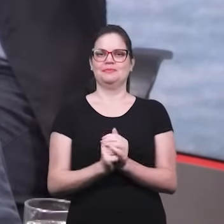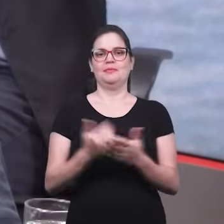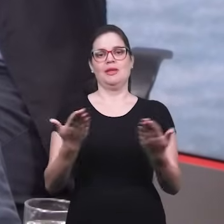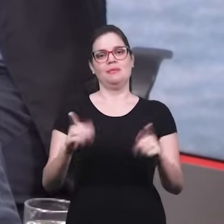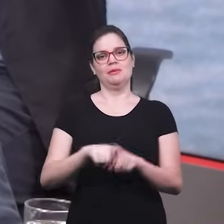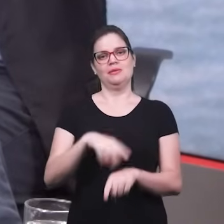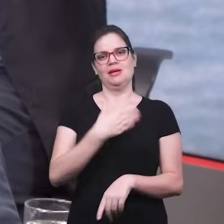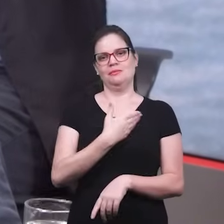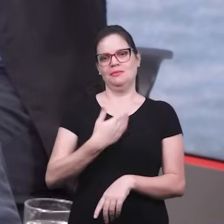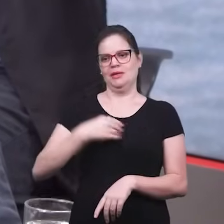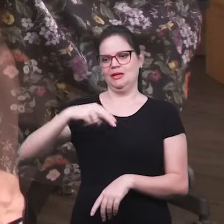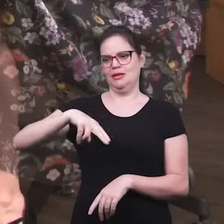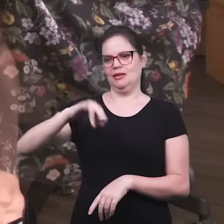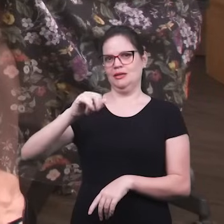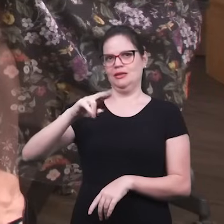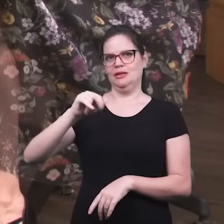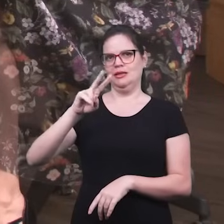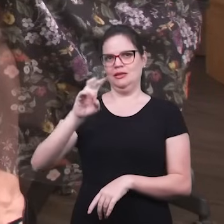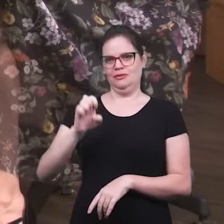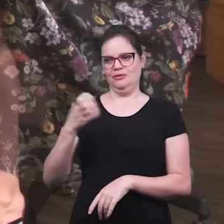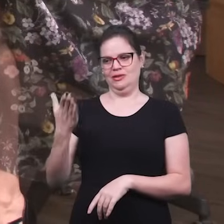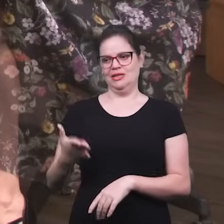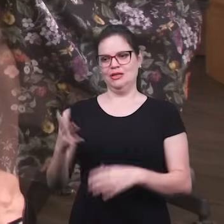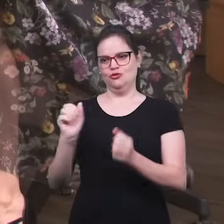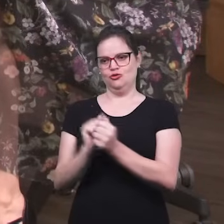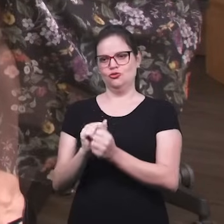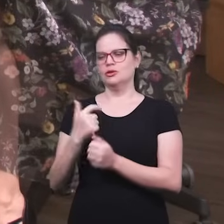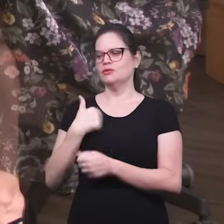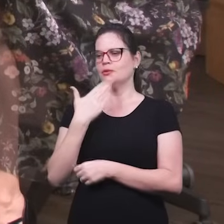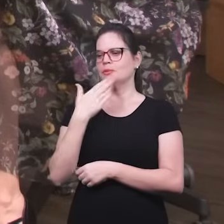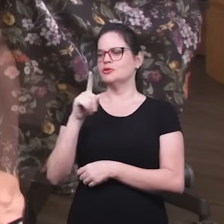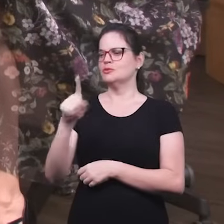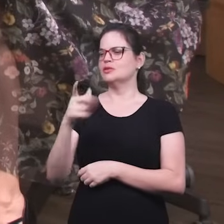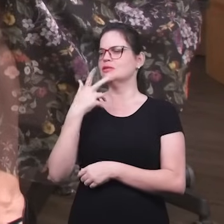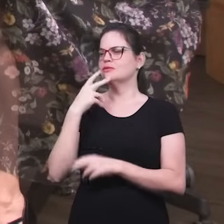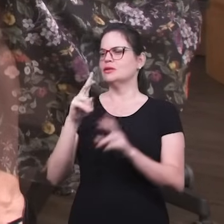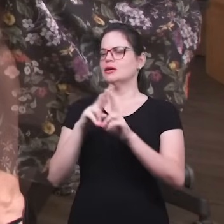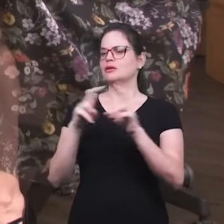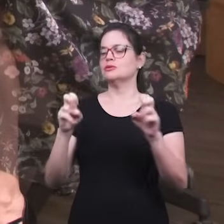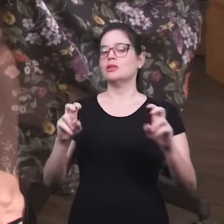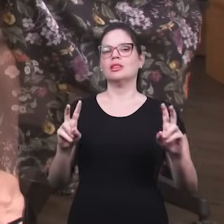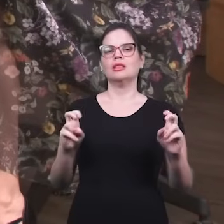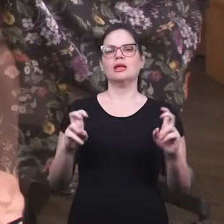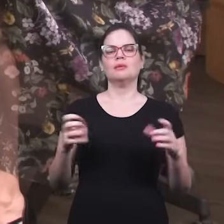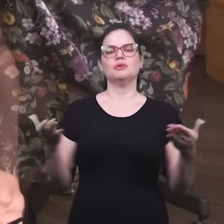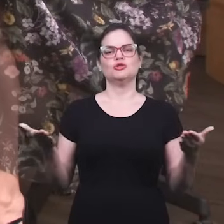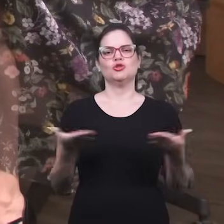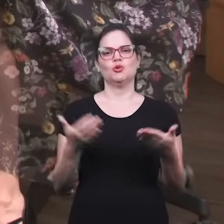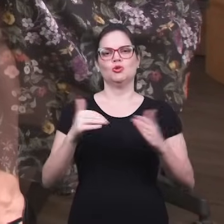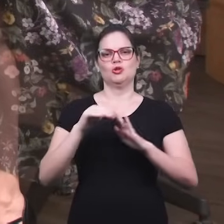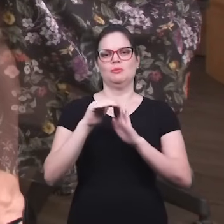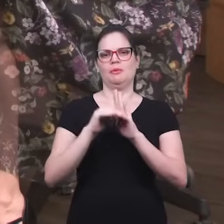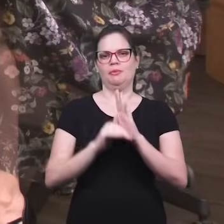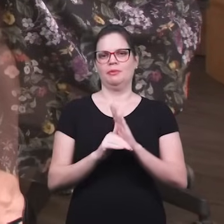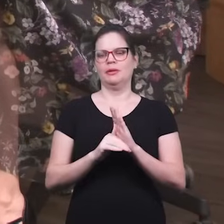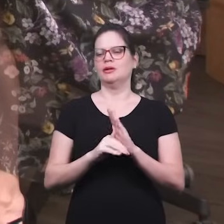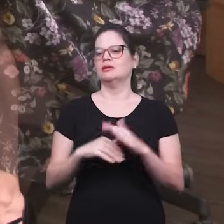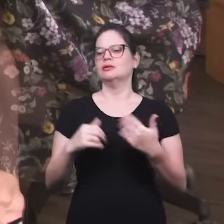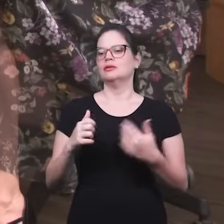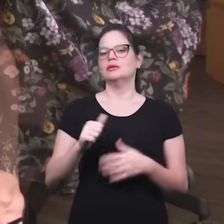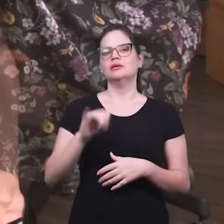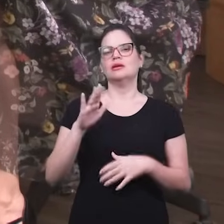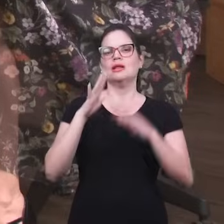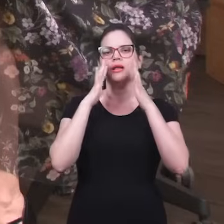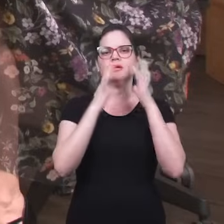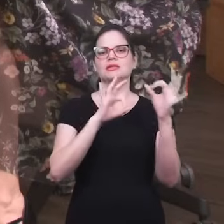minha colega Nínive, que está hoje aqui comigo, eu vou pedir, Nínive, para você falar sobre o tema do programa de hoje e quem